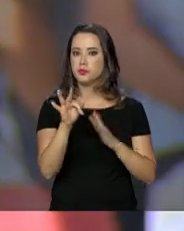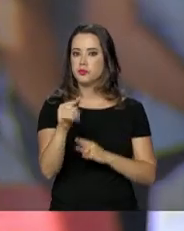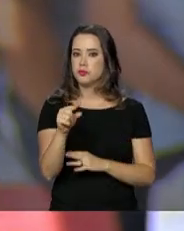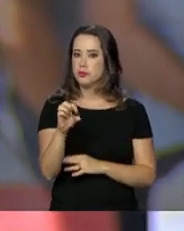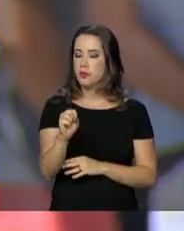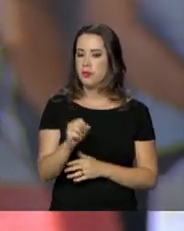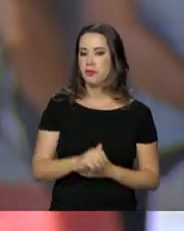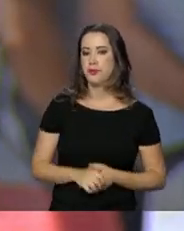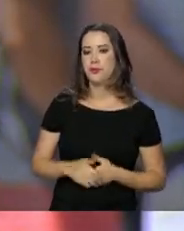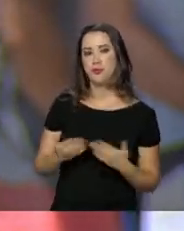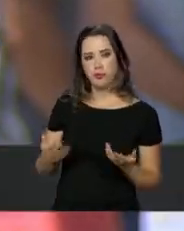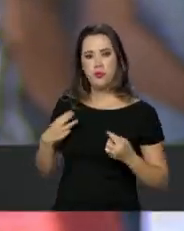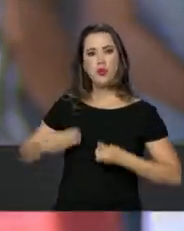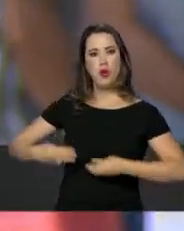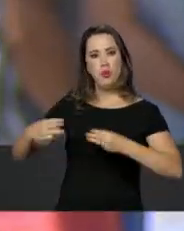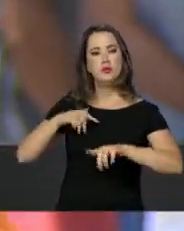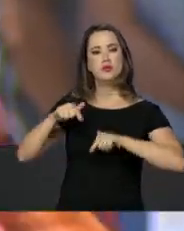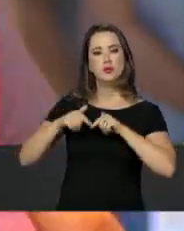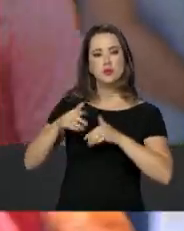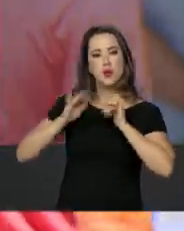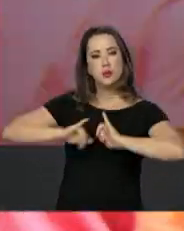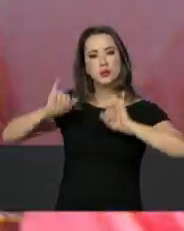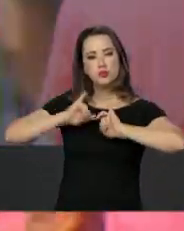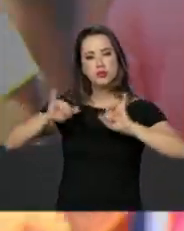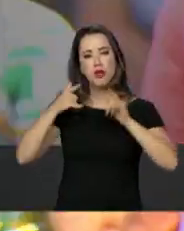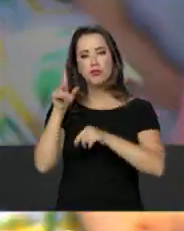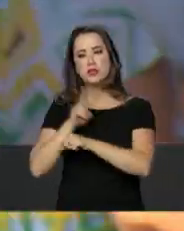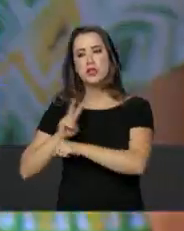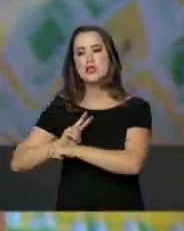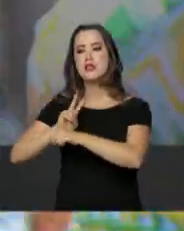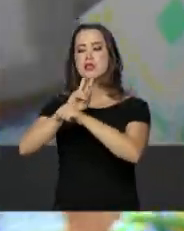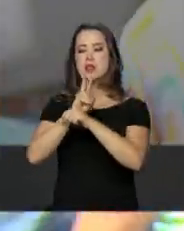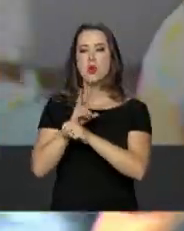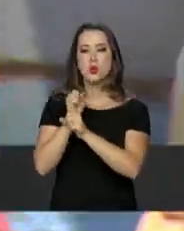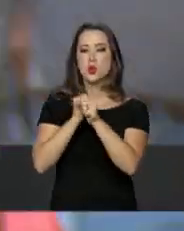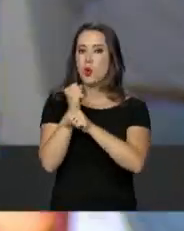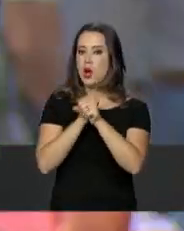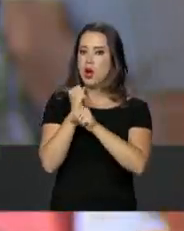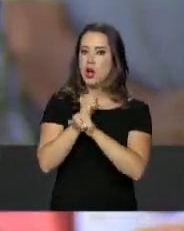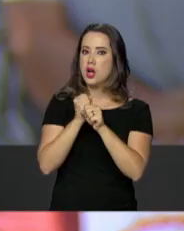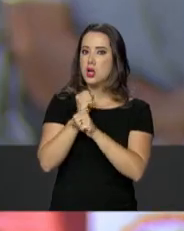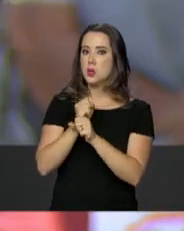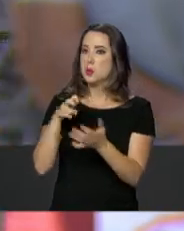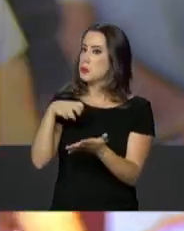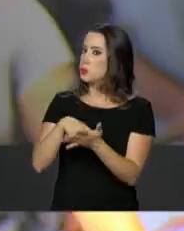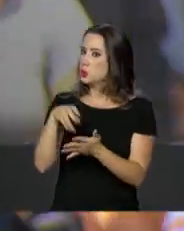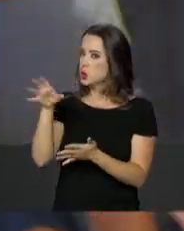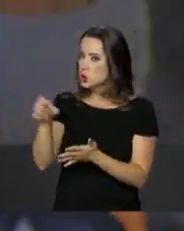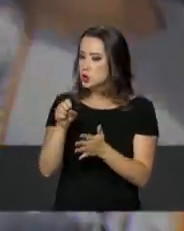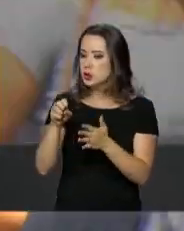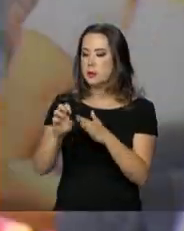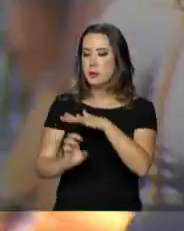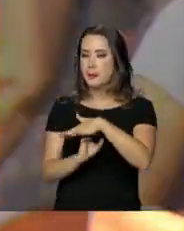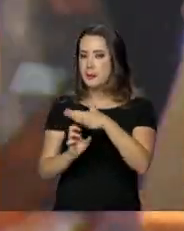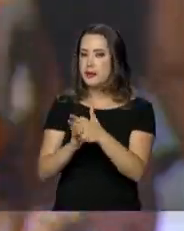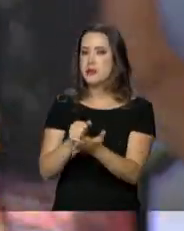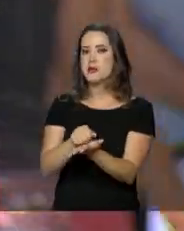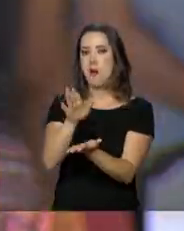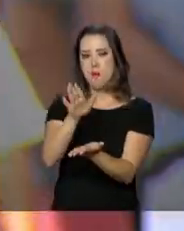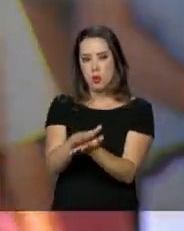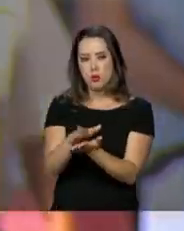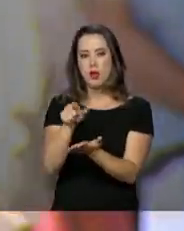ministério do trabalho promove ações de fiscalização durante todo o ano para punir empresas que não deposita o fgts